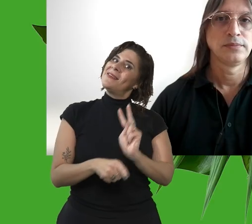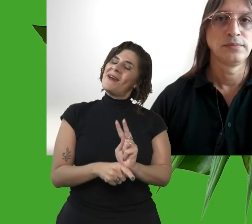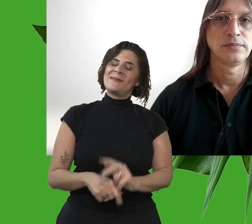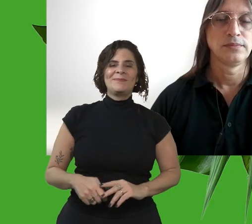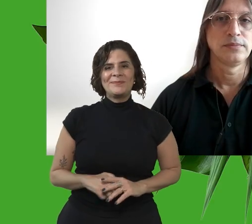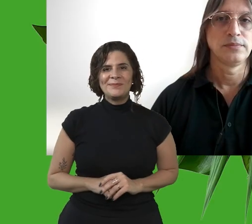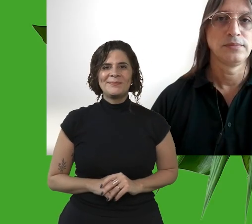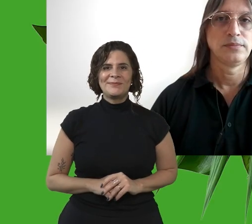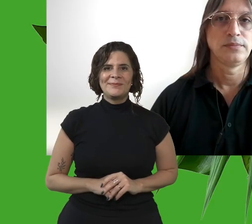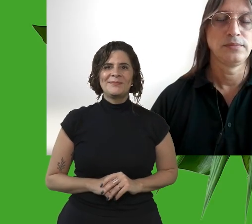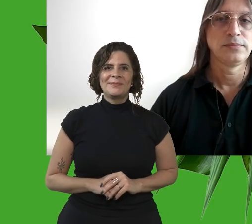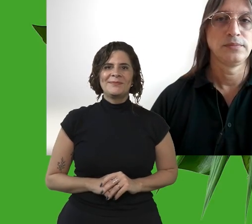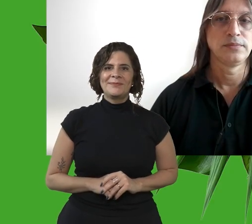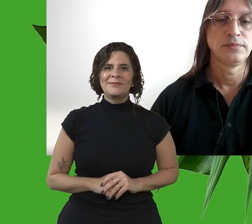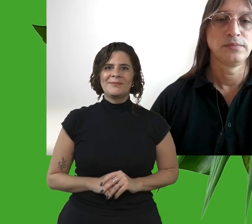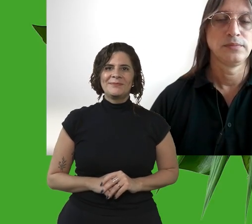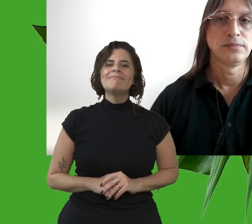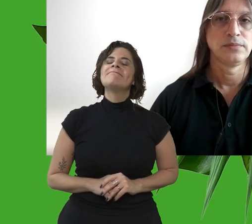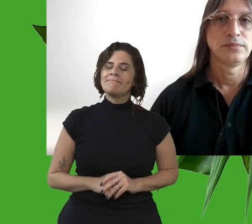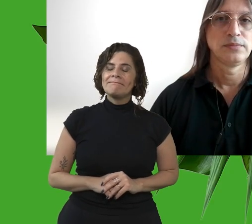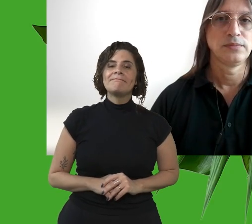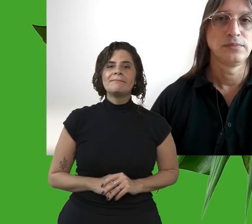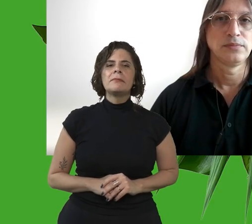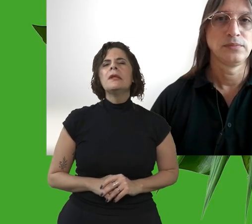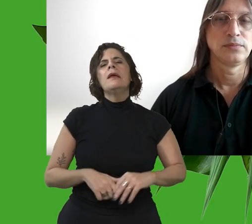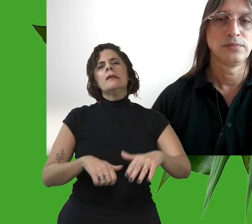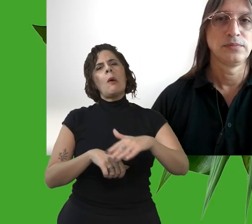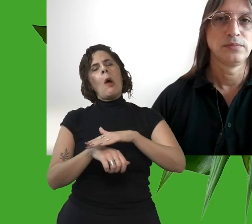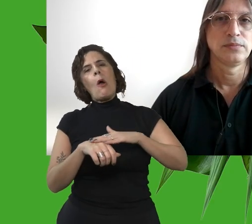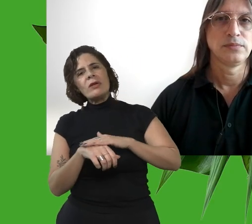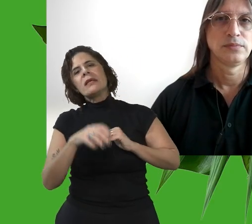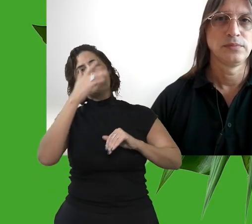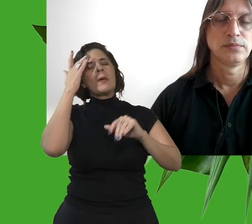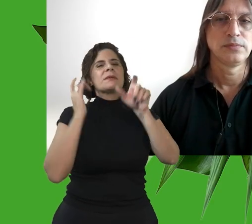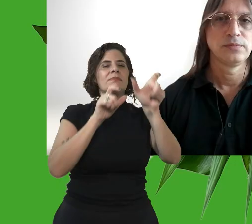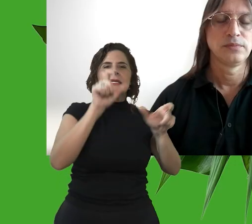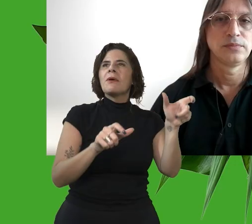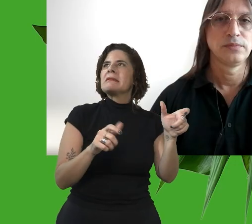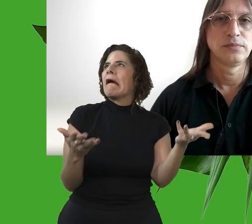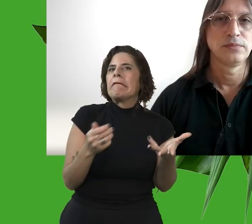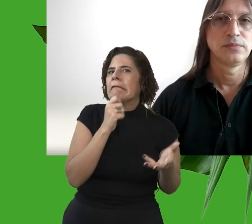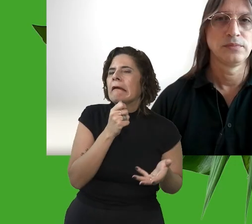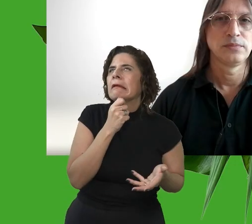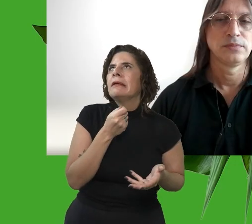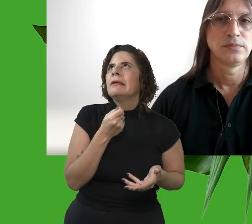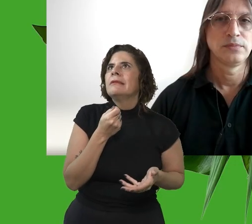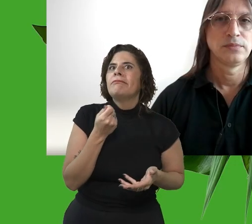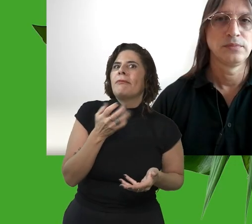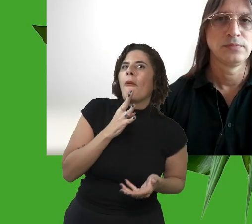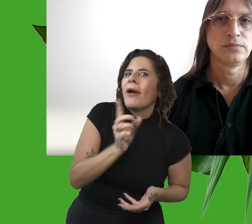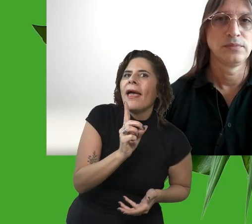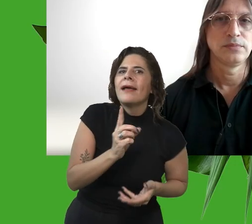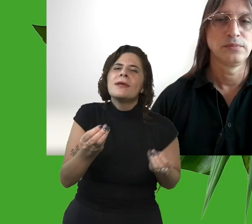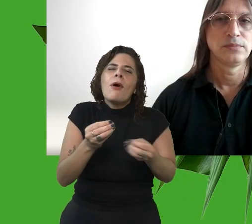Perfeito, Yara. E seguindo aqui, ainda conversando com esse pessoal que está começando a se engajar agora e quer entender um pouco mais, e as pequenas atitudes